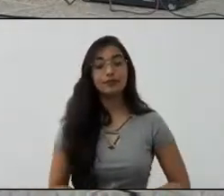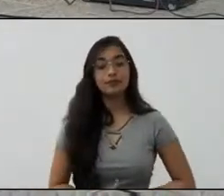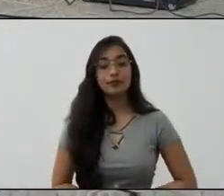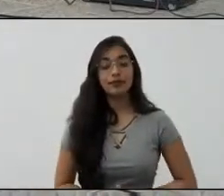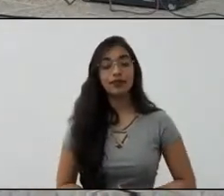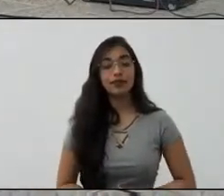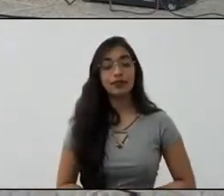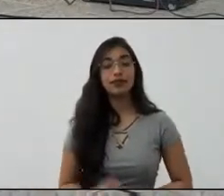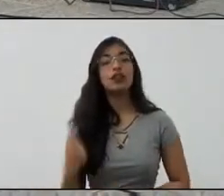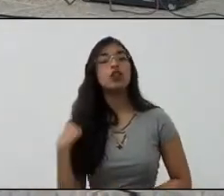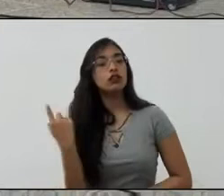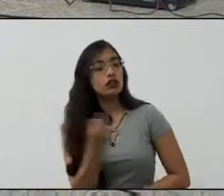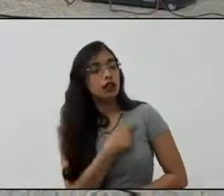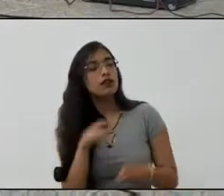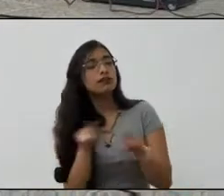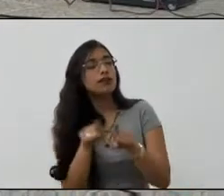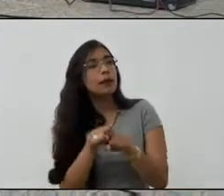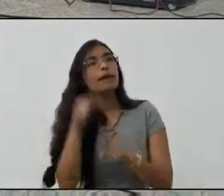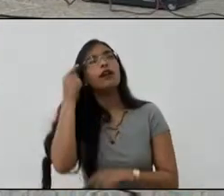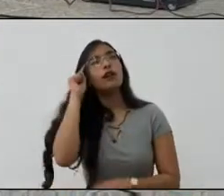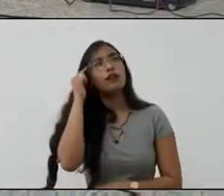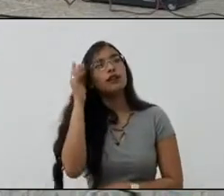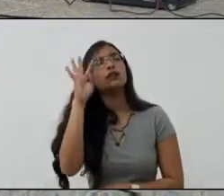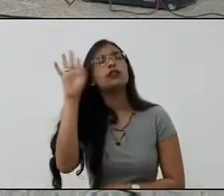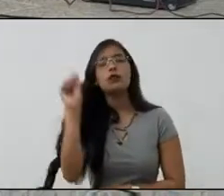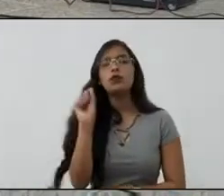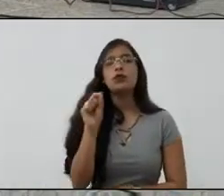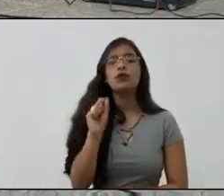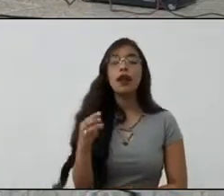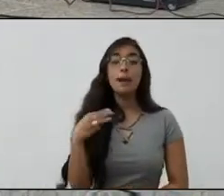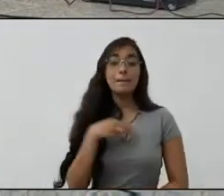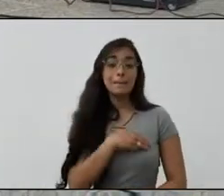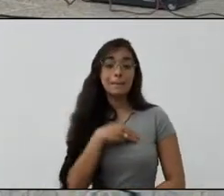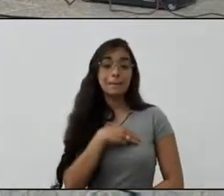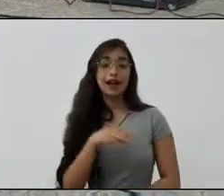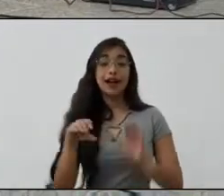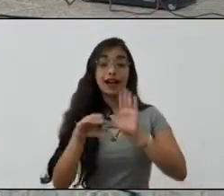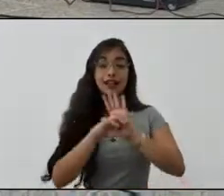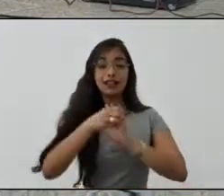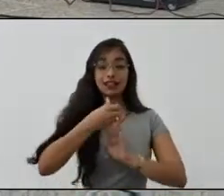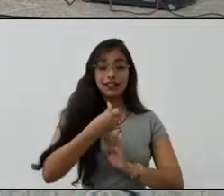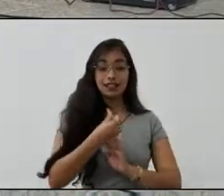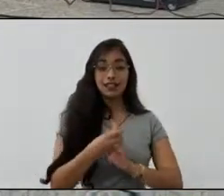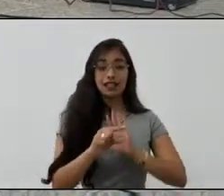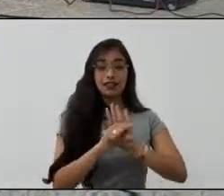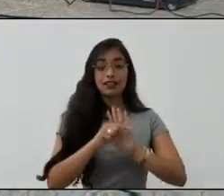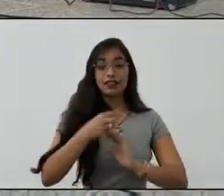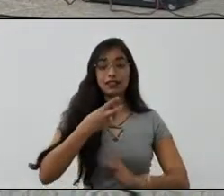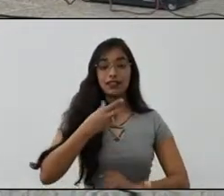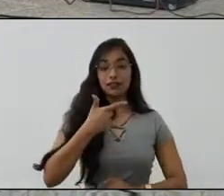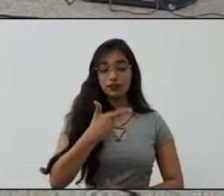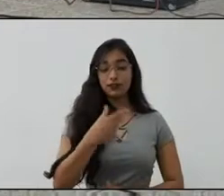lembraríamos ainda, meus irmãos e meus amigos, de Mateus 26, 25 a 34,